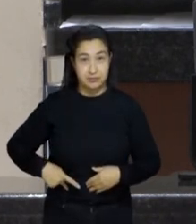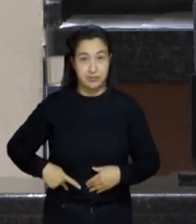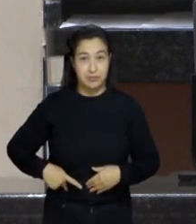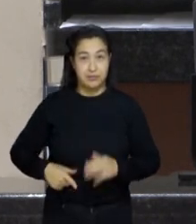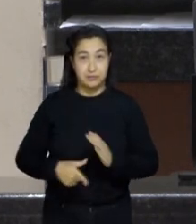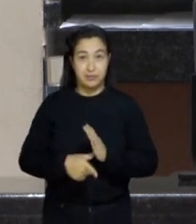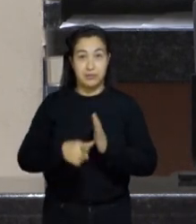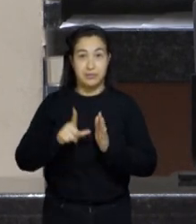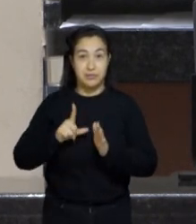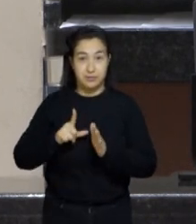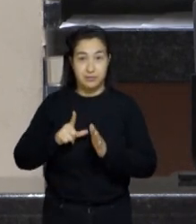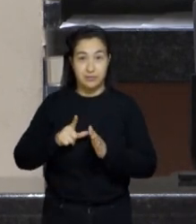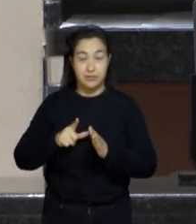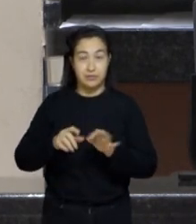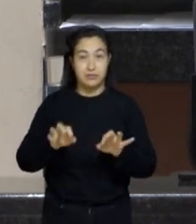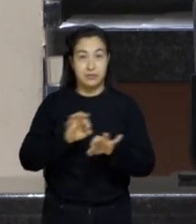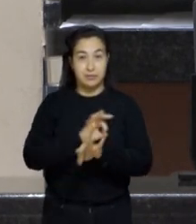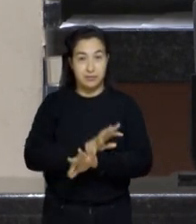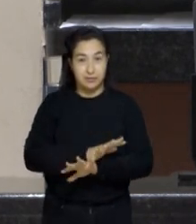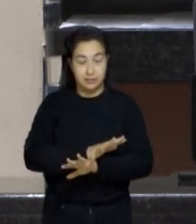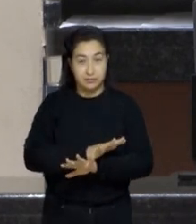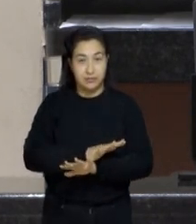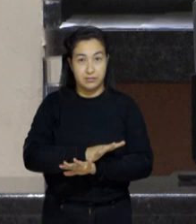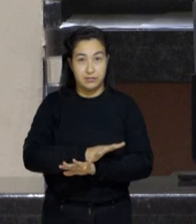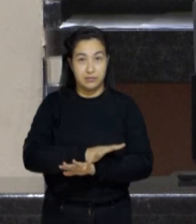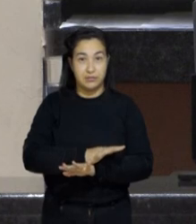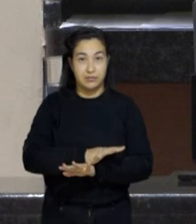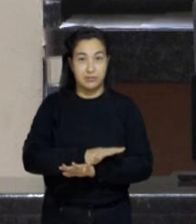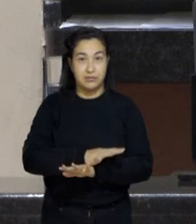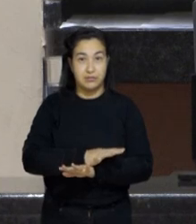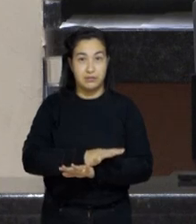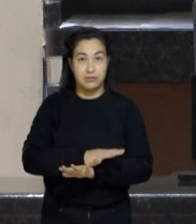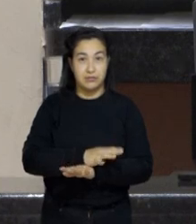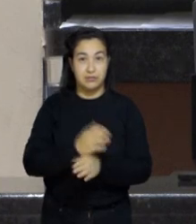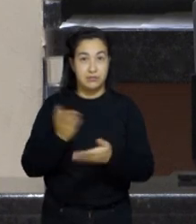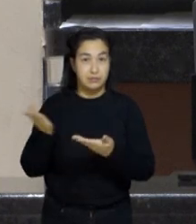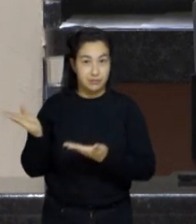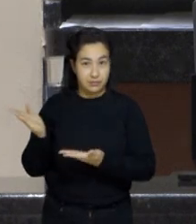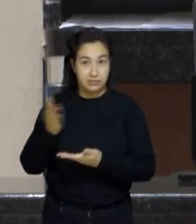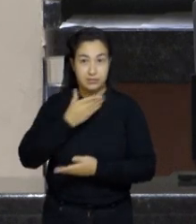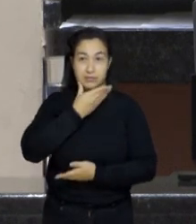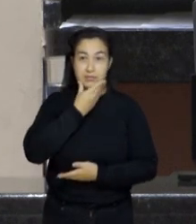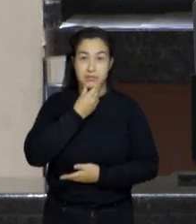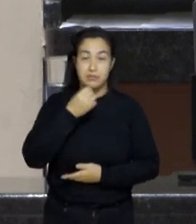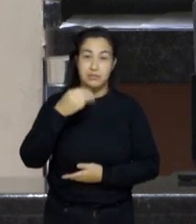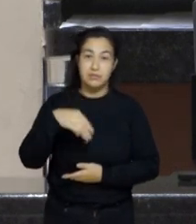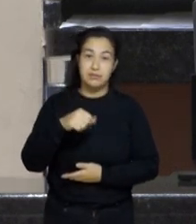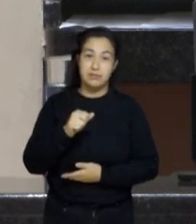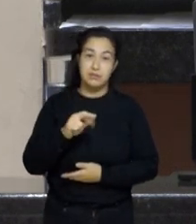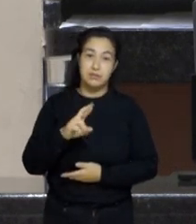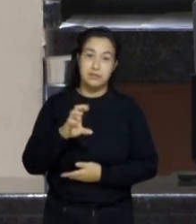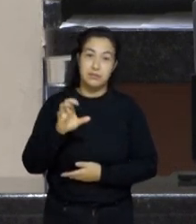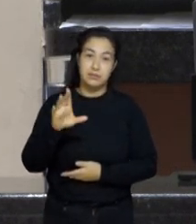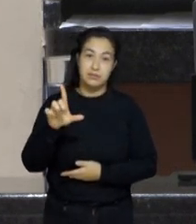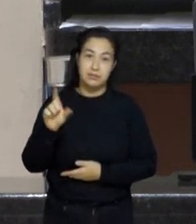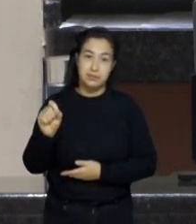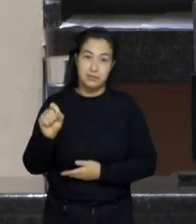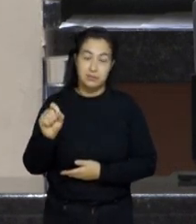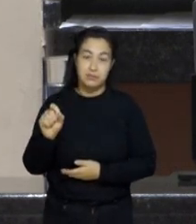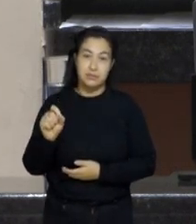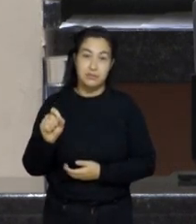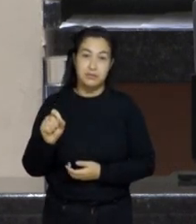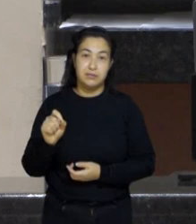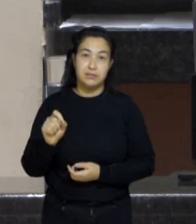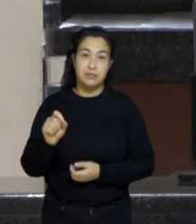das considerações finais do nosso convidado Marcelo Petrelli, de